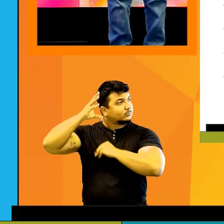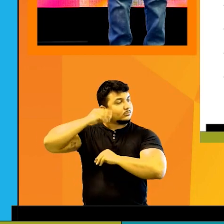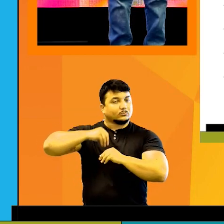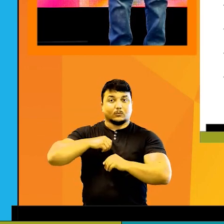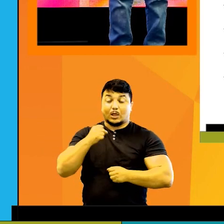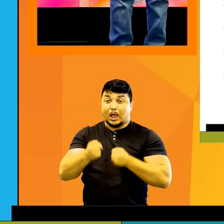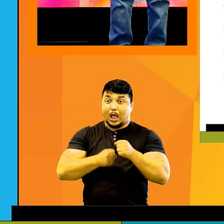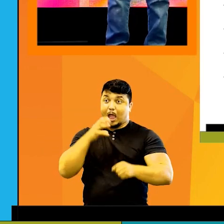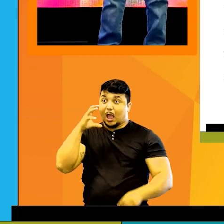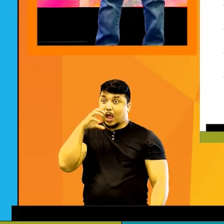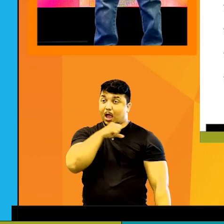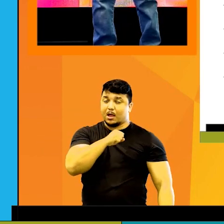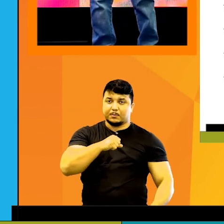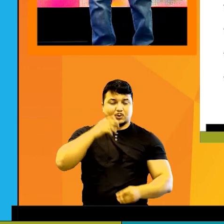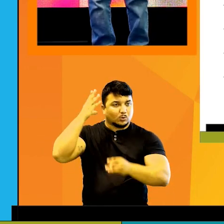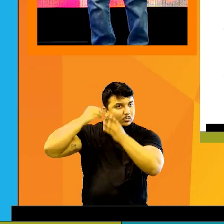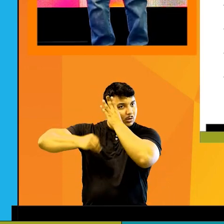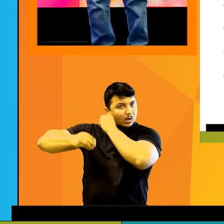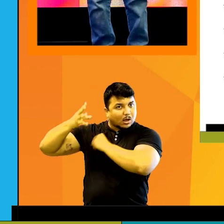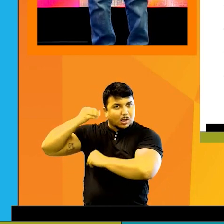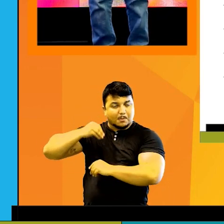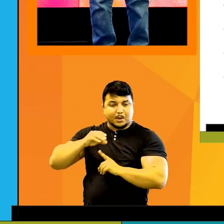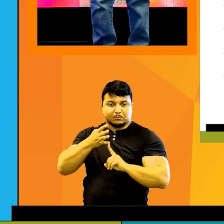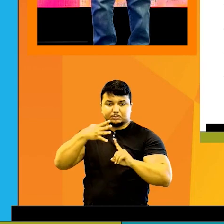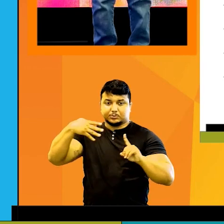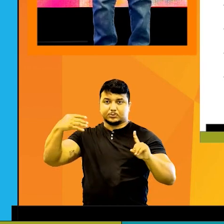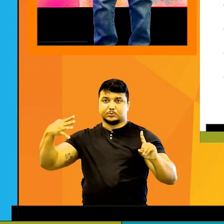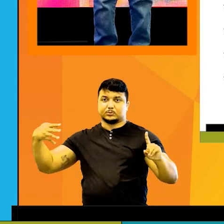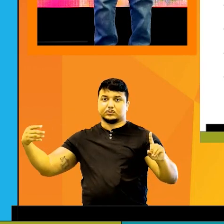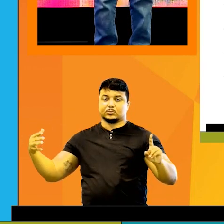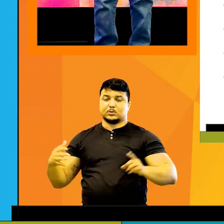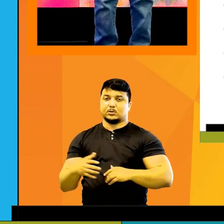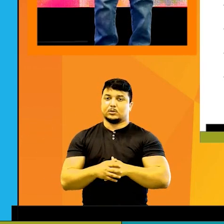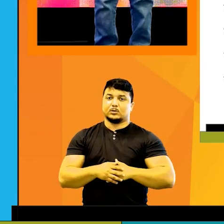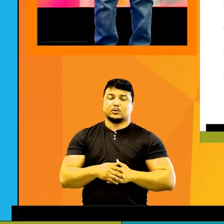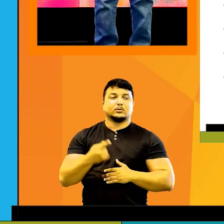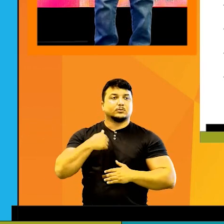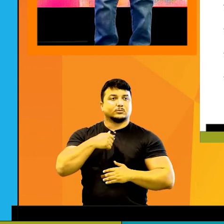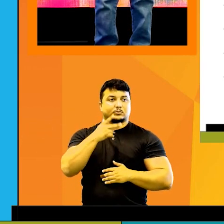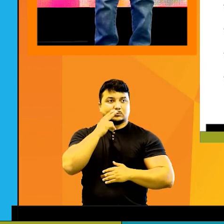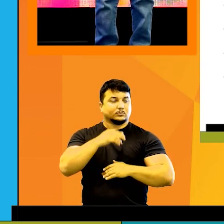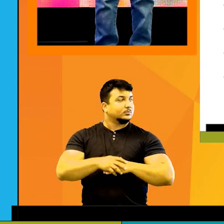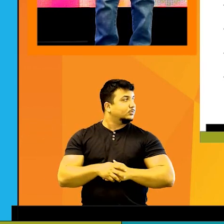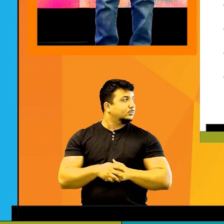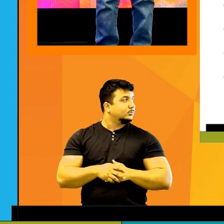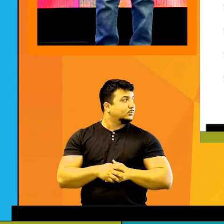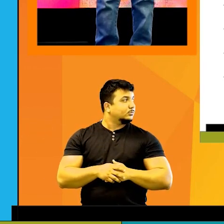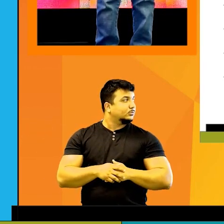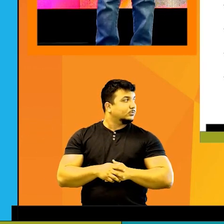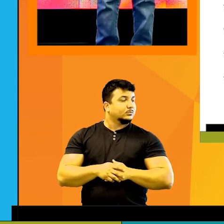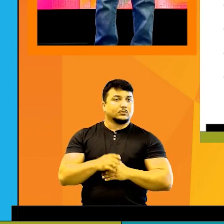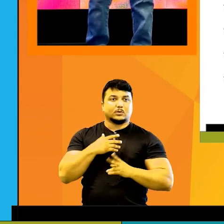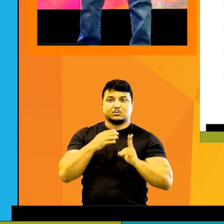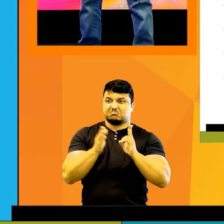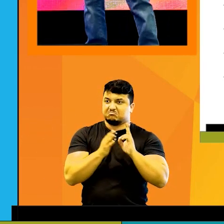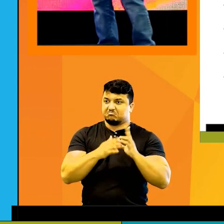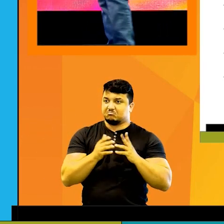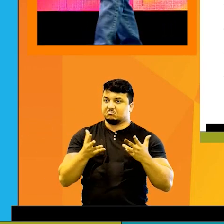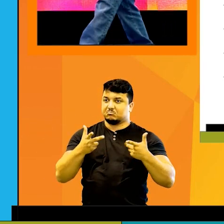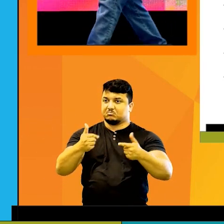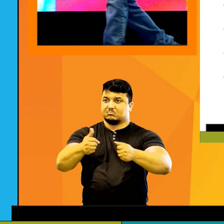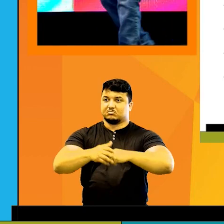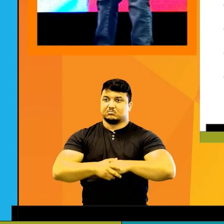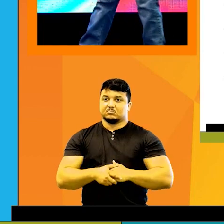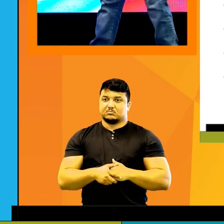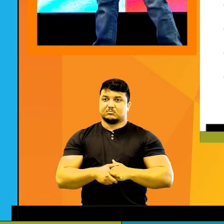uma ema, e os cabelos se arrastando pelo chão. Show, que ingirada, que índia massa, viu? E